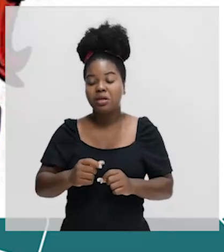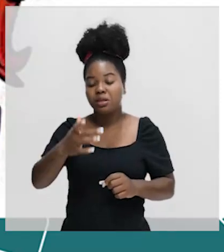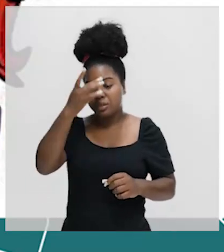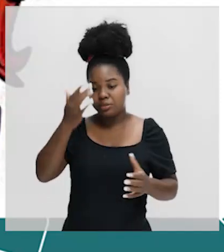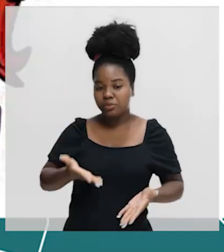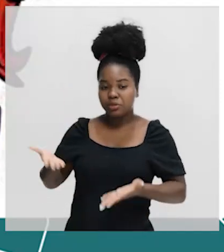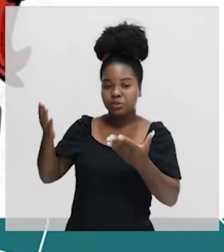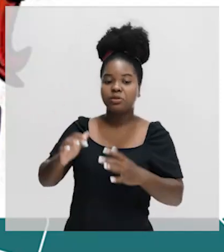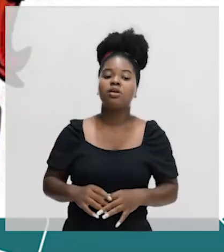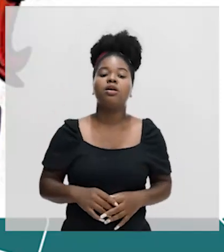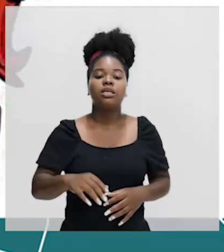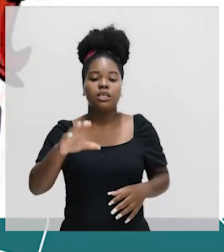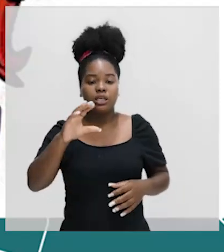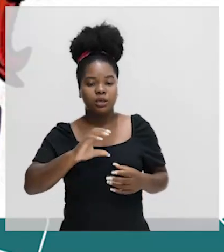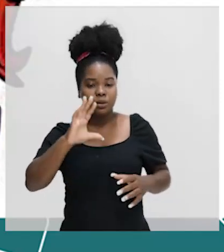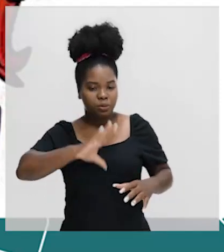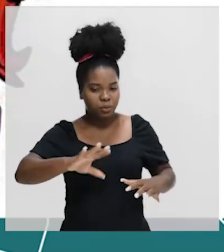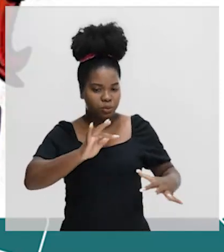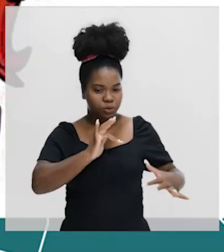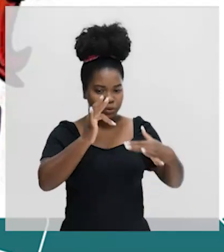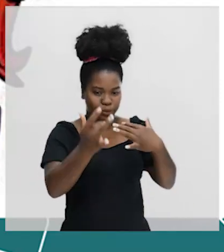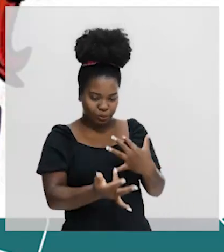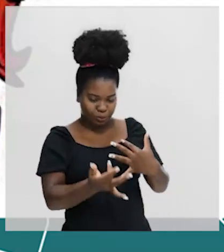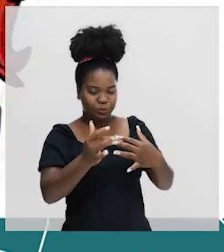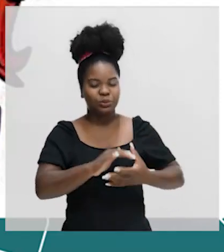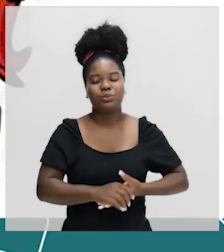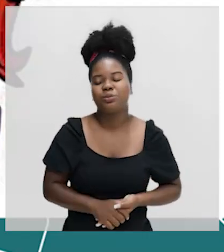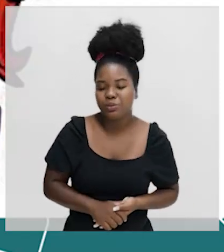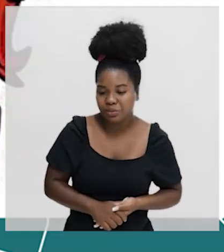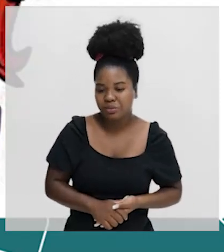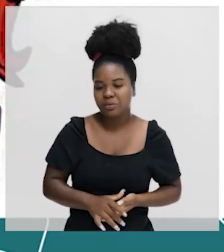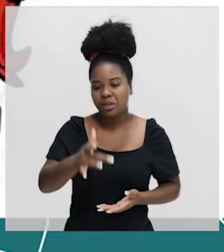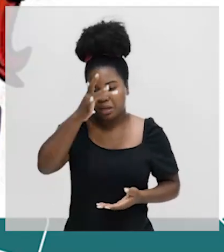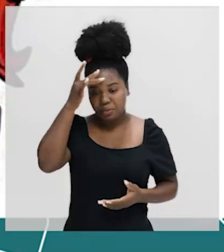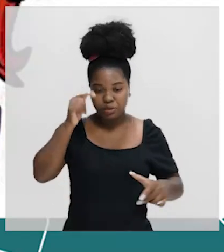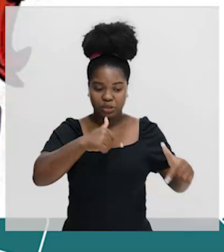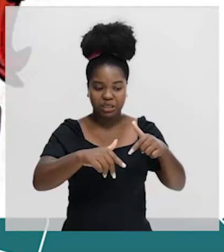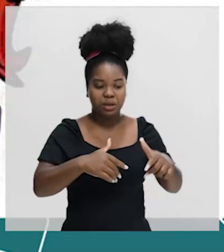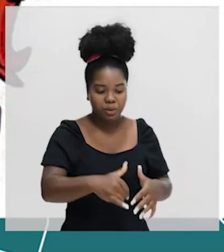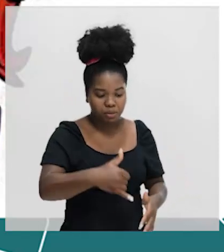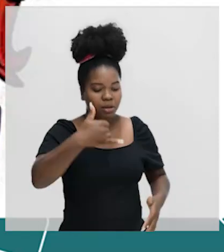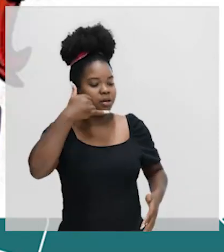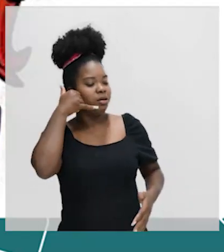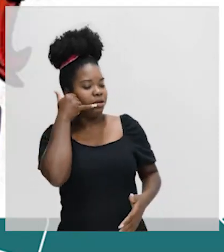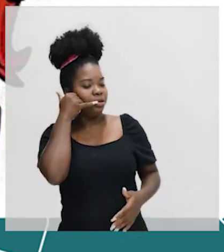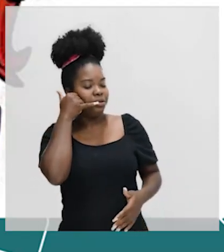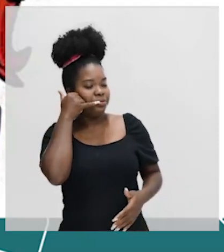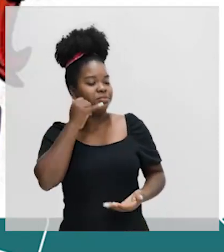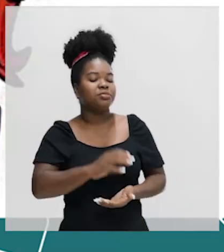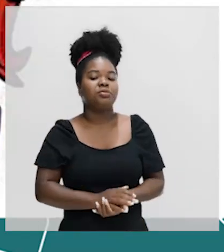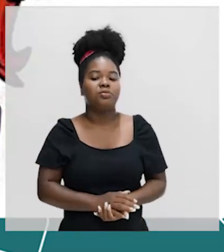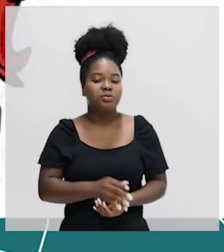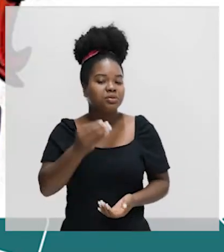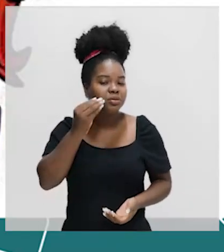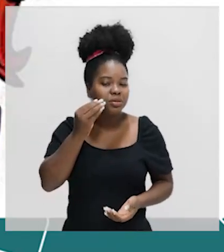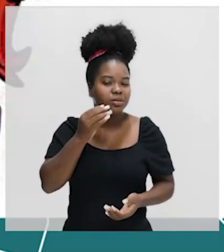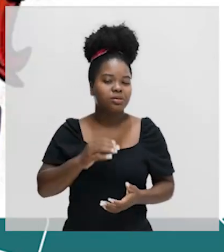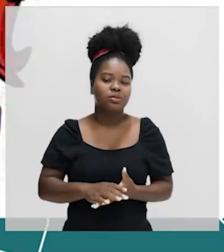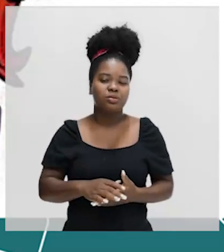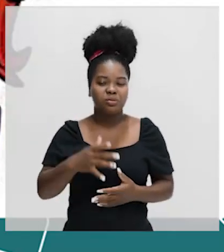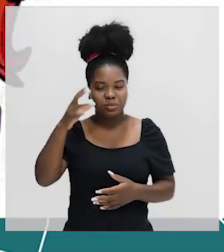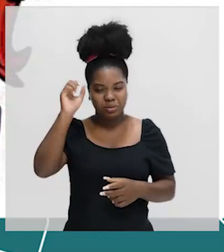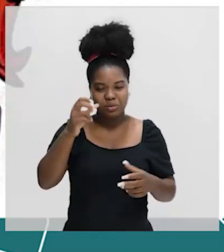momento português nas redes um atendimento de telemarketing, quando a gente está ali tentando resolver um problema e ainda tem que lidar com